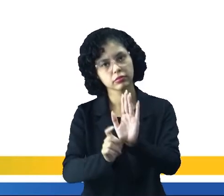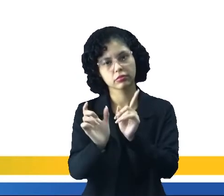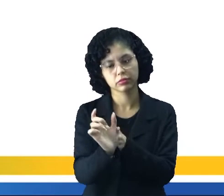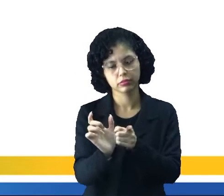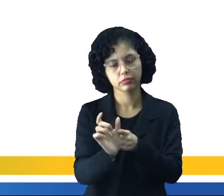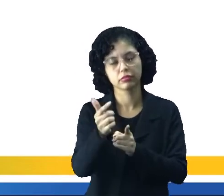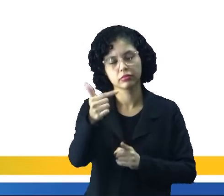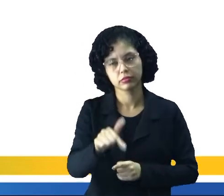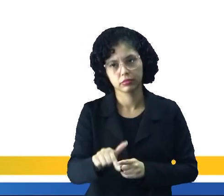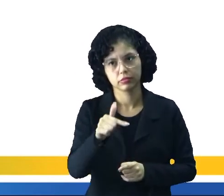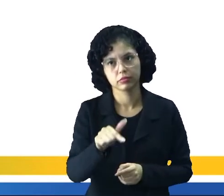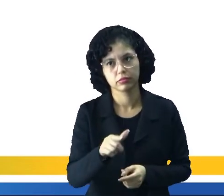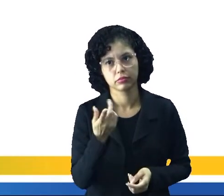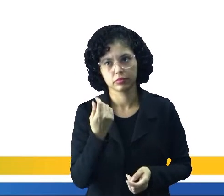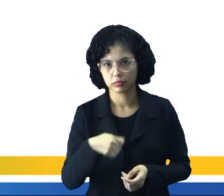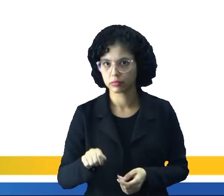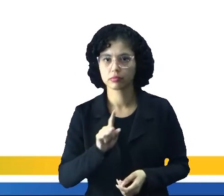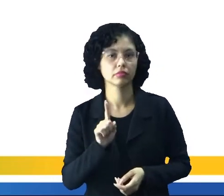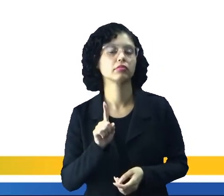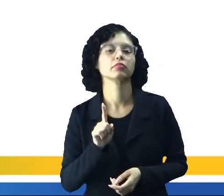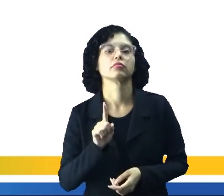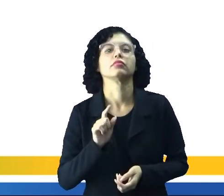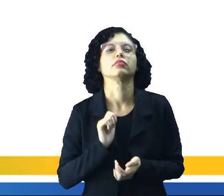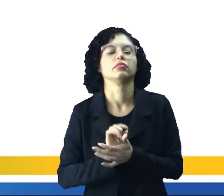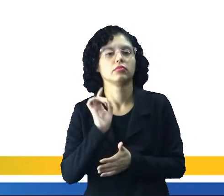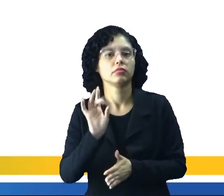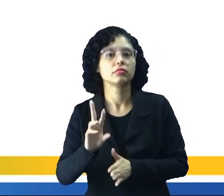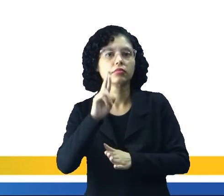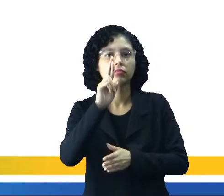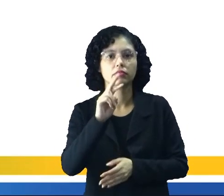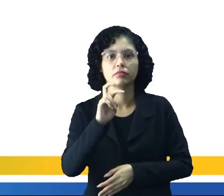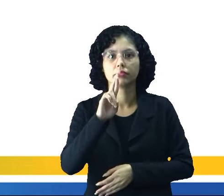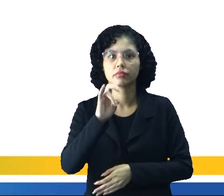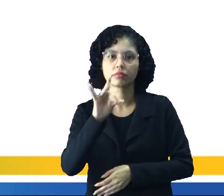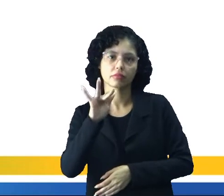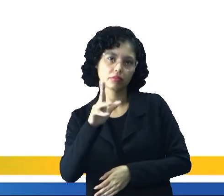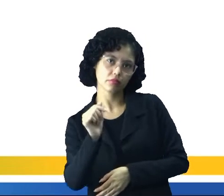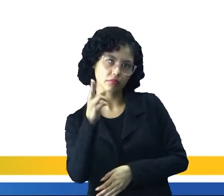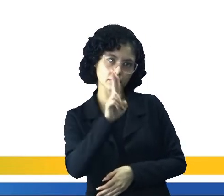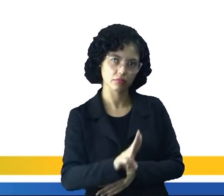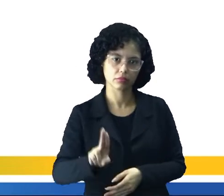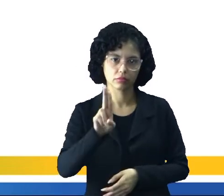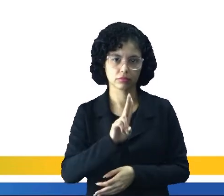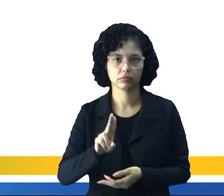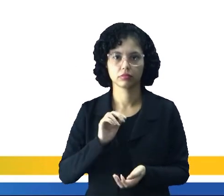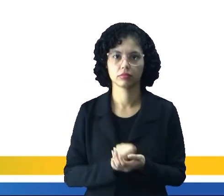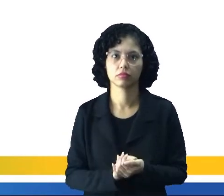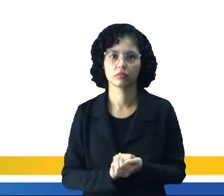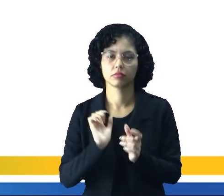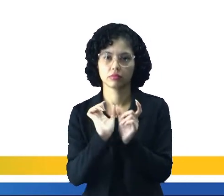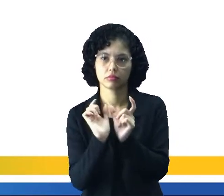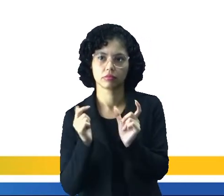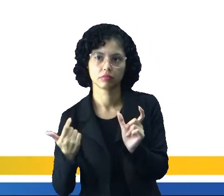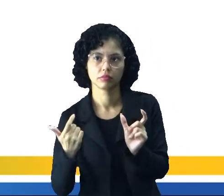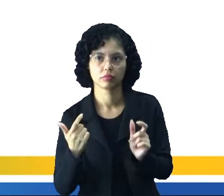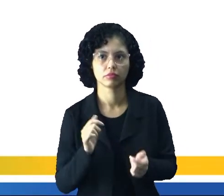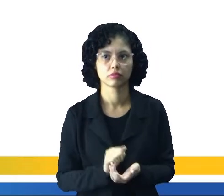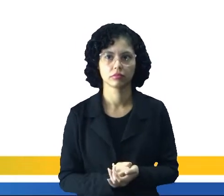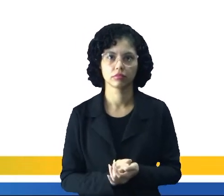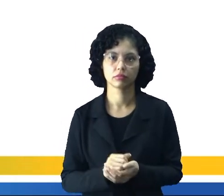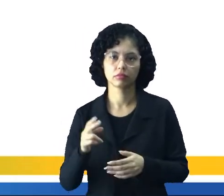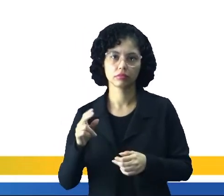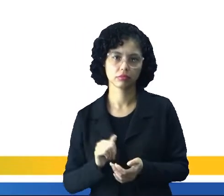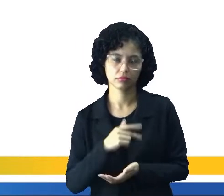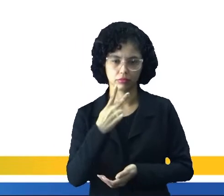né? Porque aqui ele está utilizando a coesão referencial. Ele foi utilizando isso aí com sinônimos,